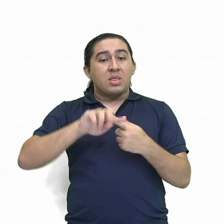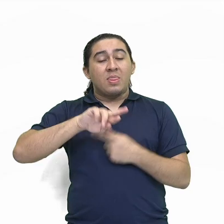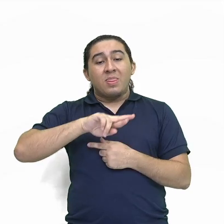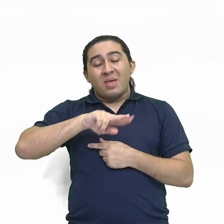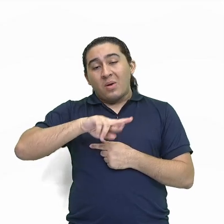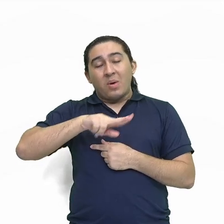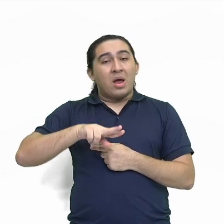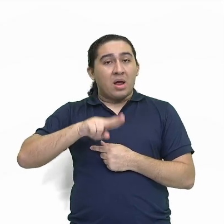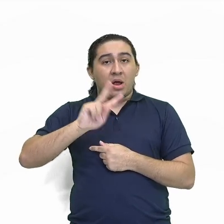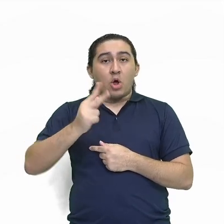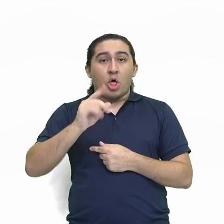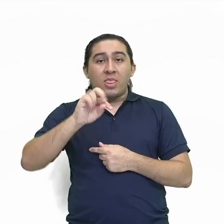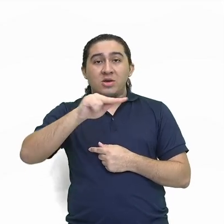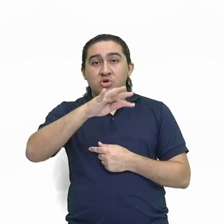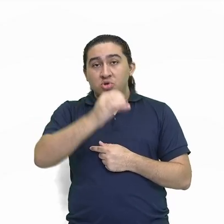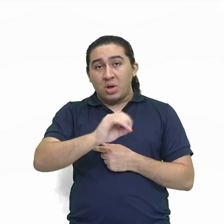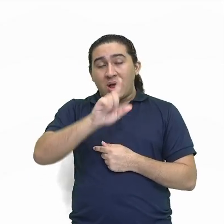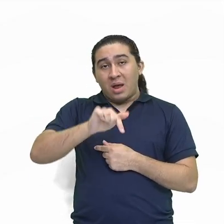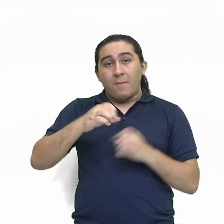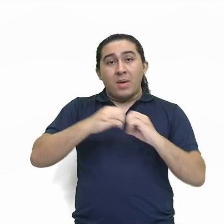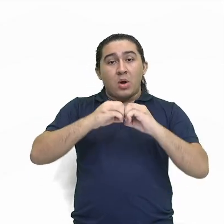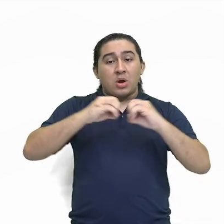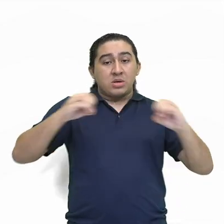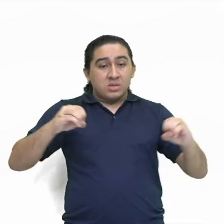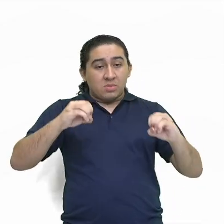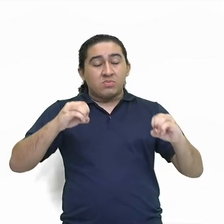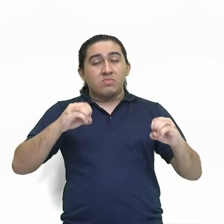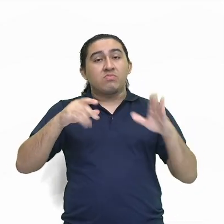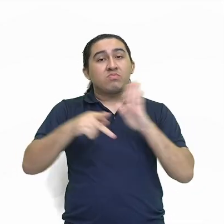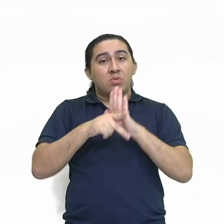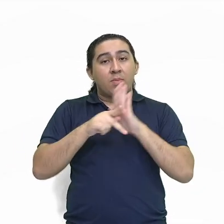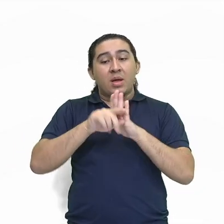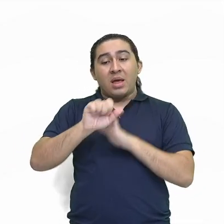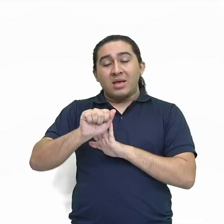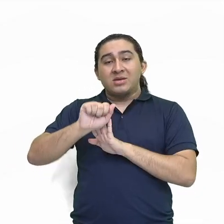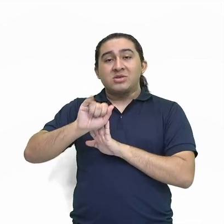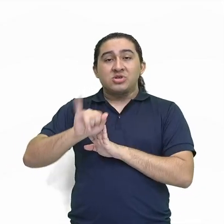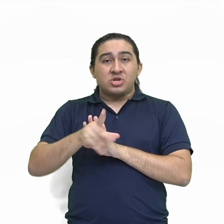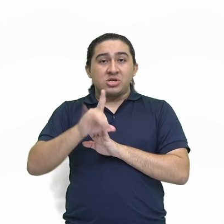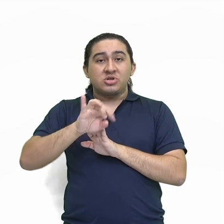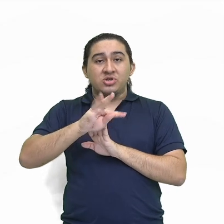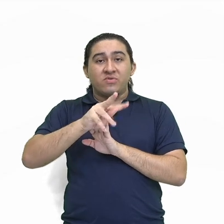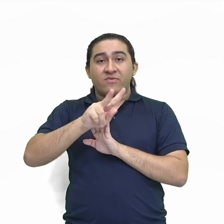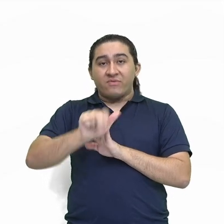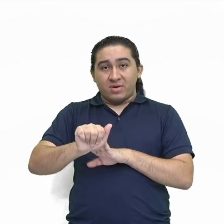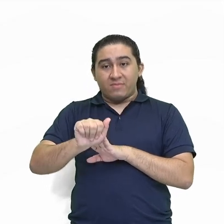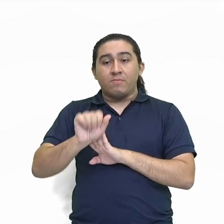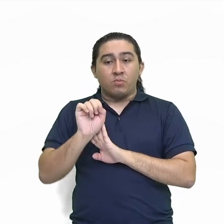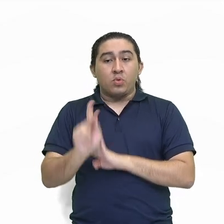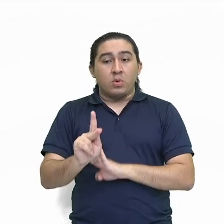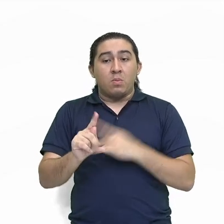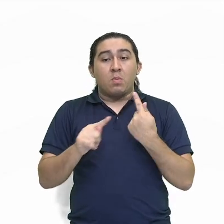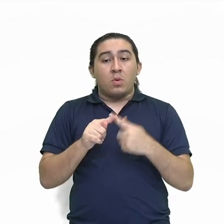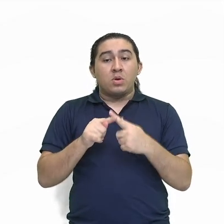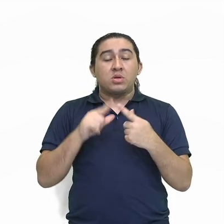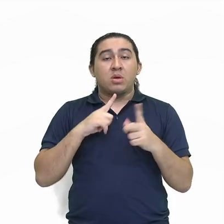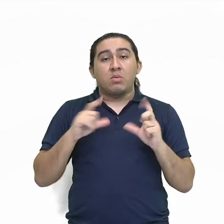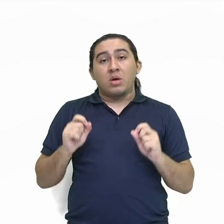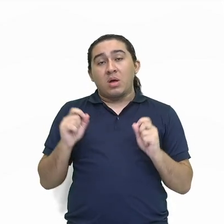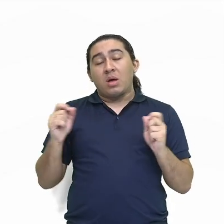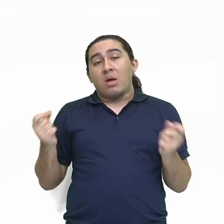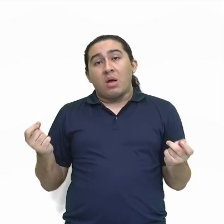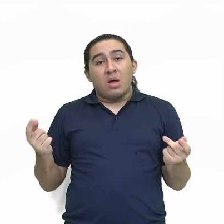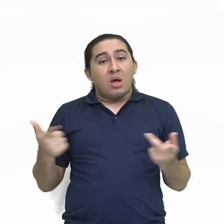honesto é uma oração subordinada adjetiva, tá? Porque vai ter o